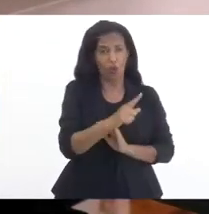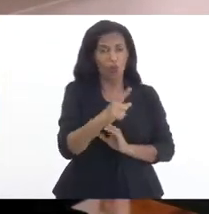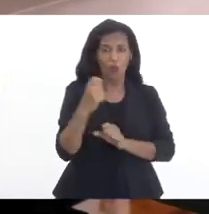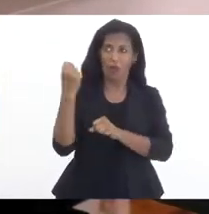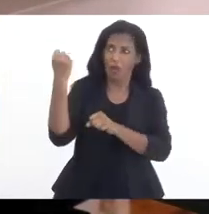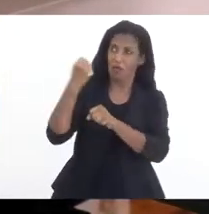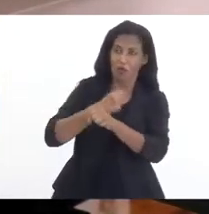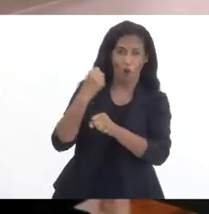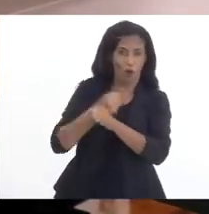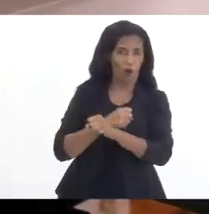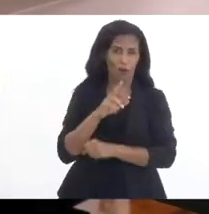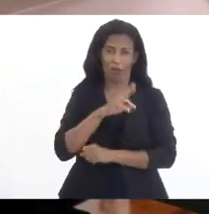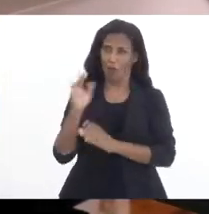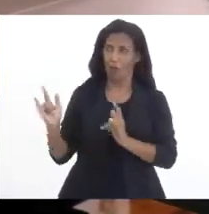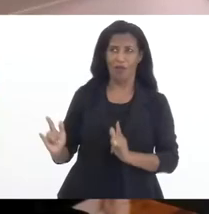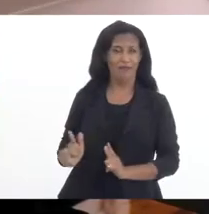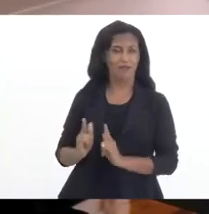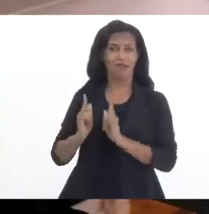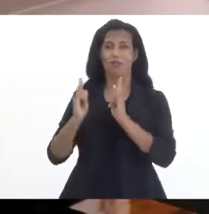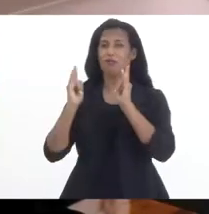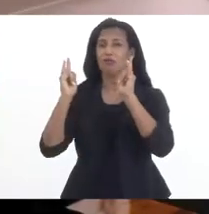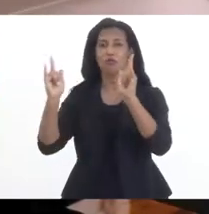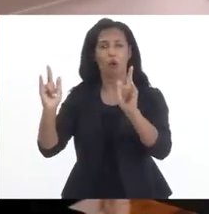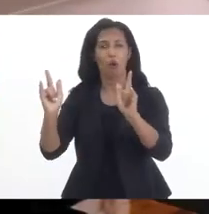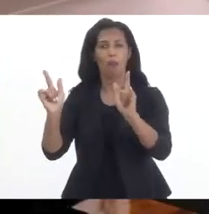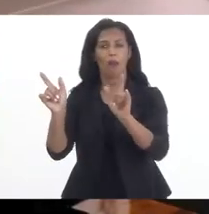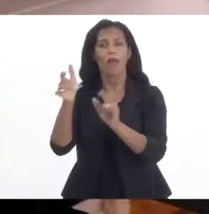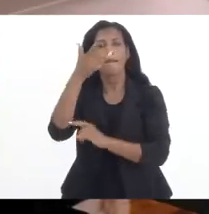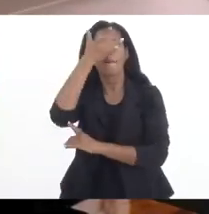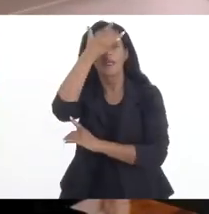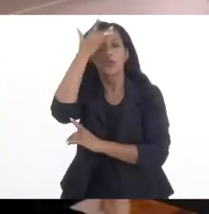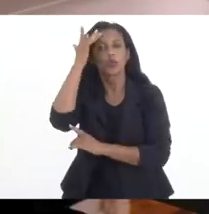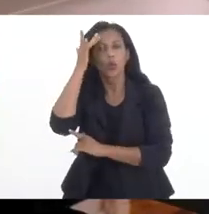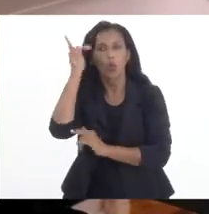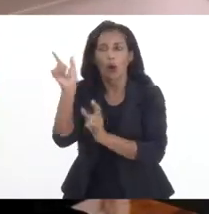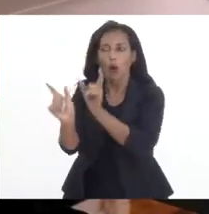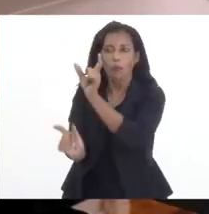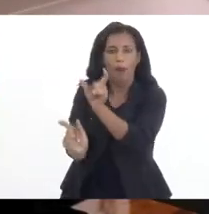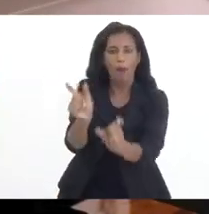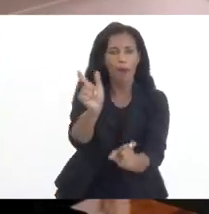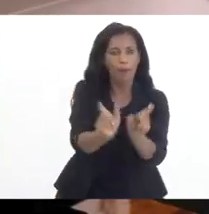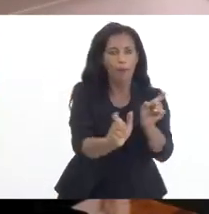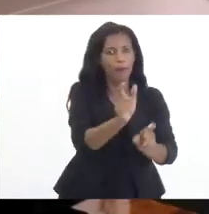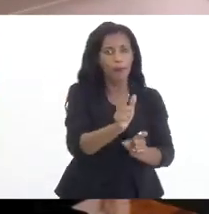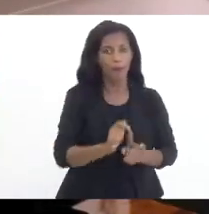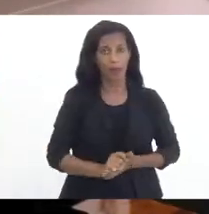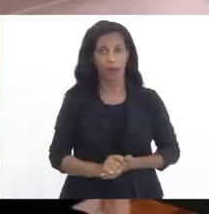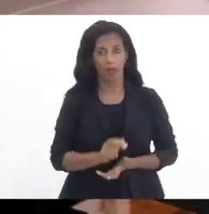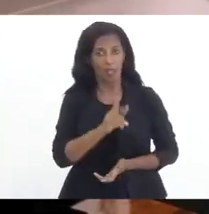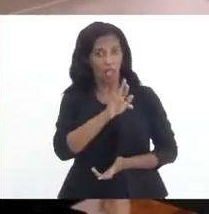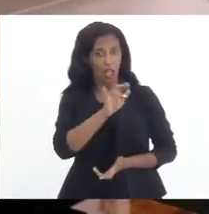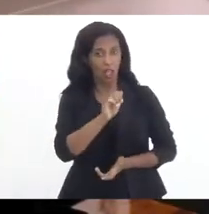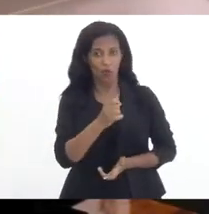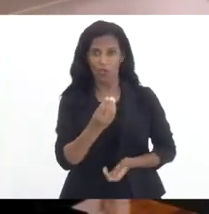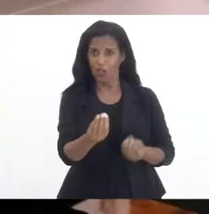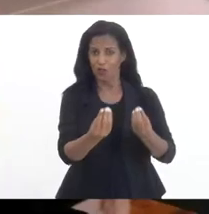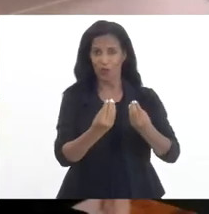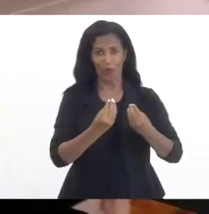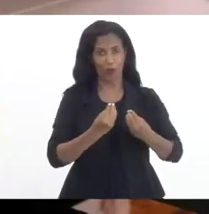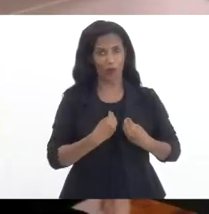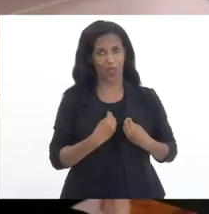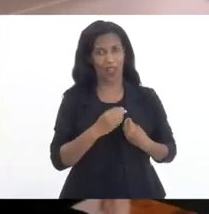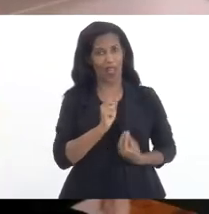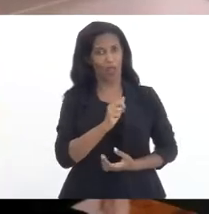não é em prédio, é em pessoas. E o regime de recuperação fiscal não permite